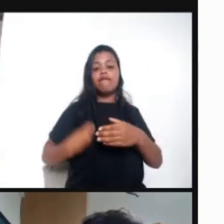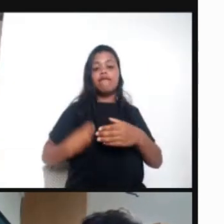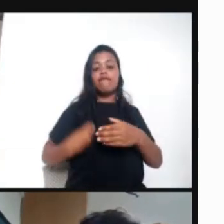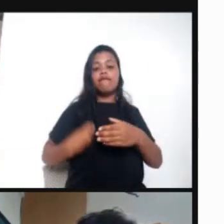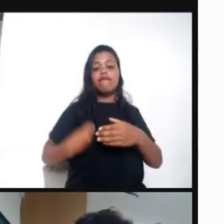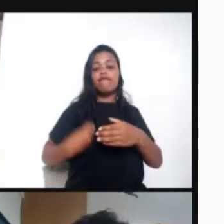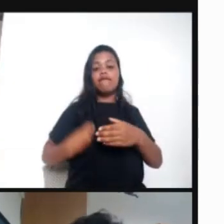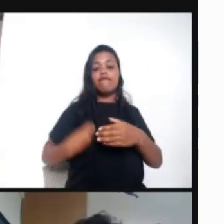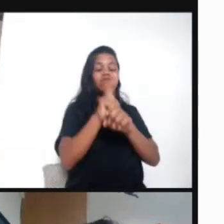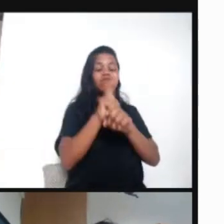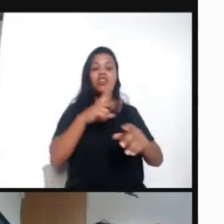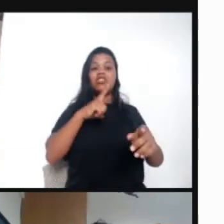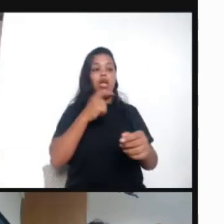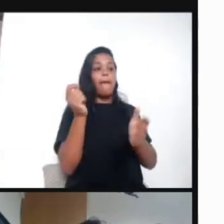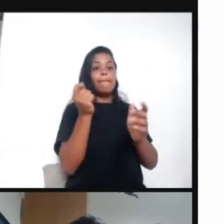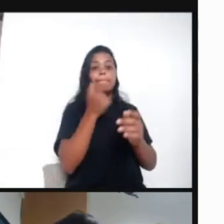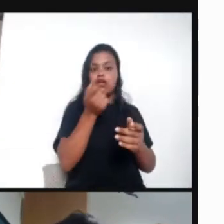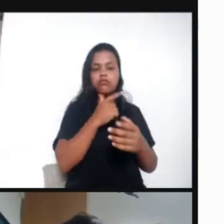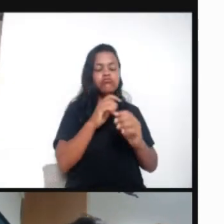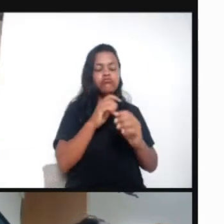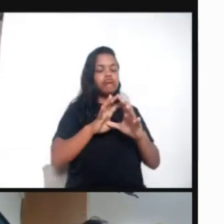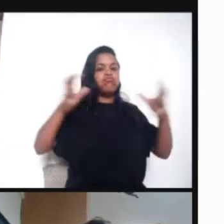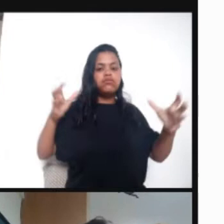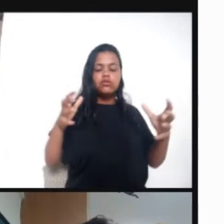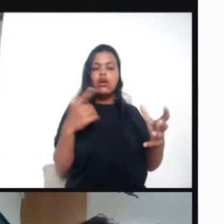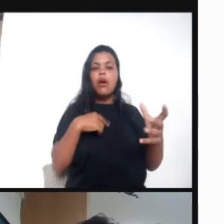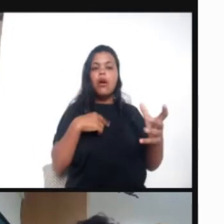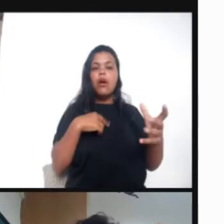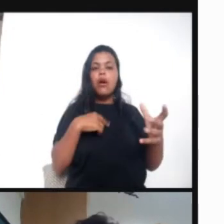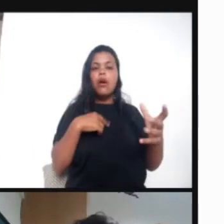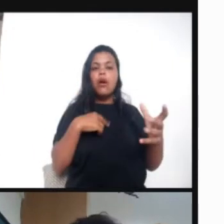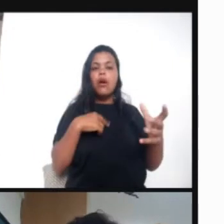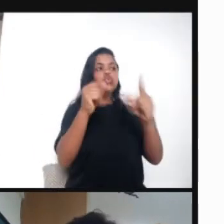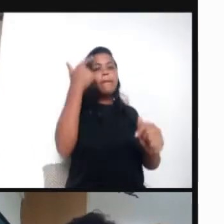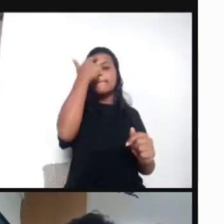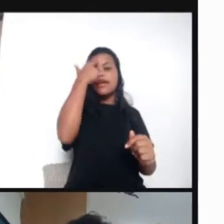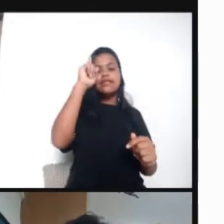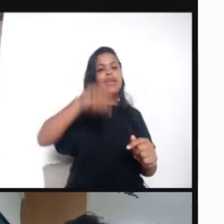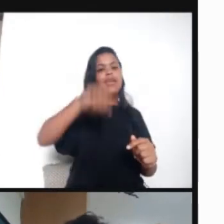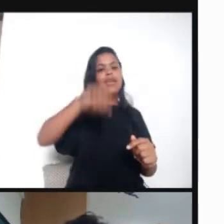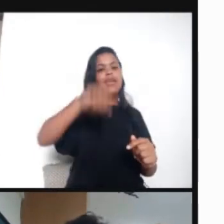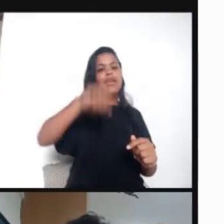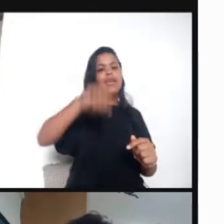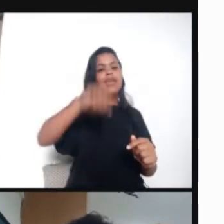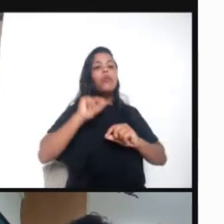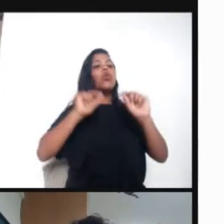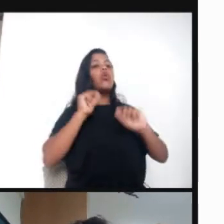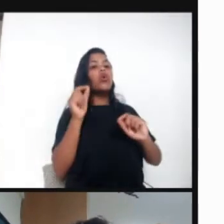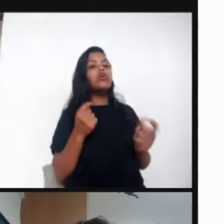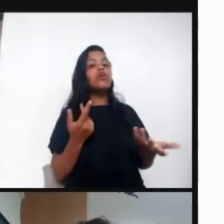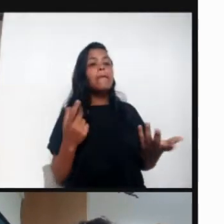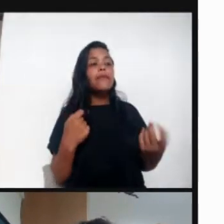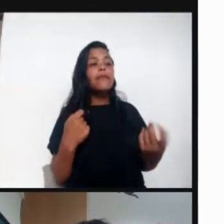Então, para tudo, a primeira coisa que vem na cabeça da gente é: eu preciso ter um remédio para isso, eu preciso ter um medicamento para